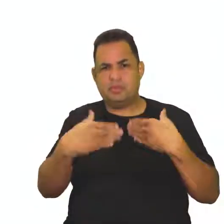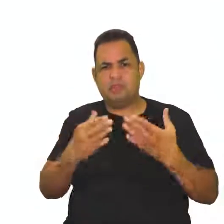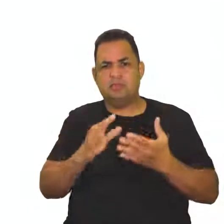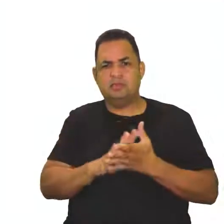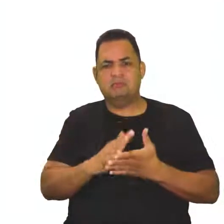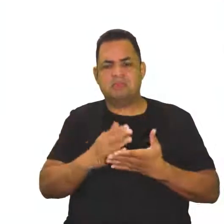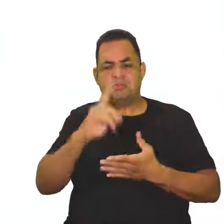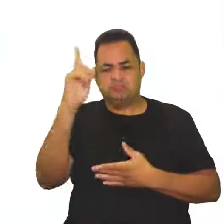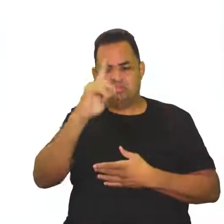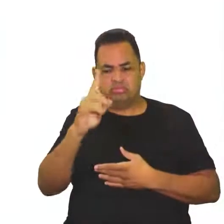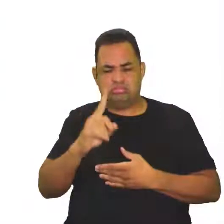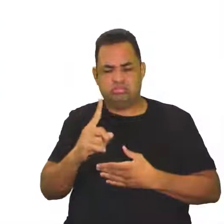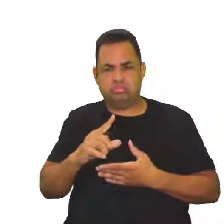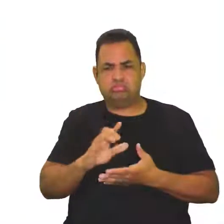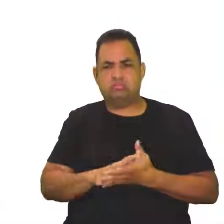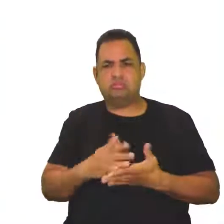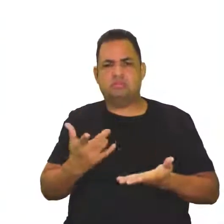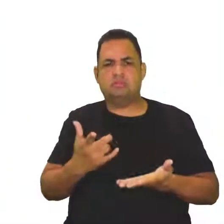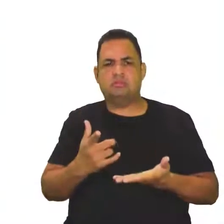destruidora dos raios